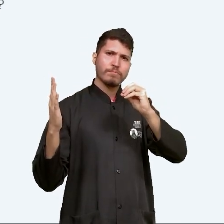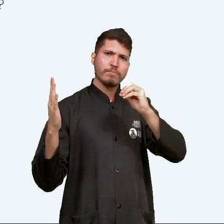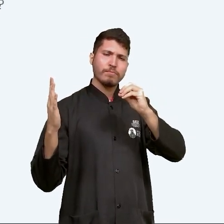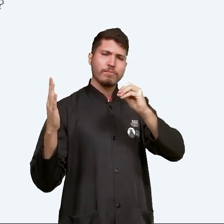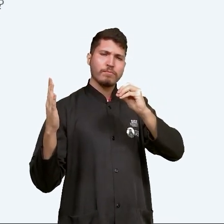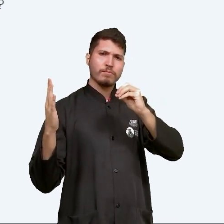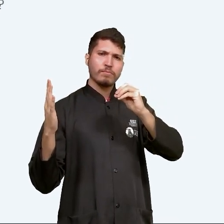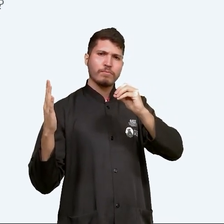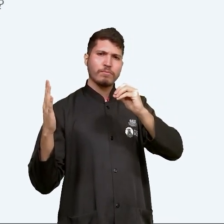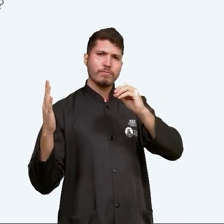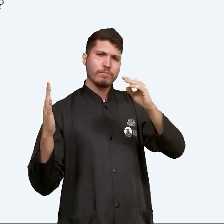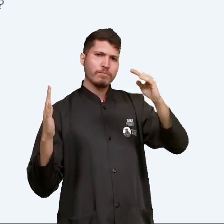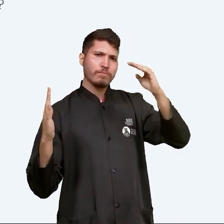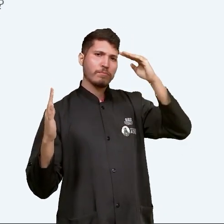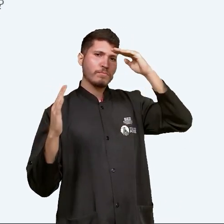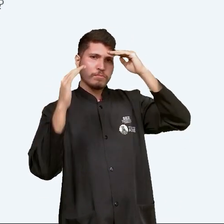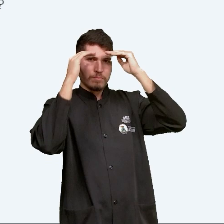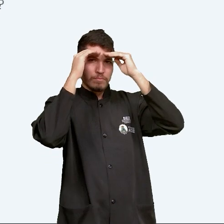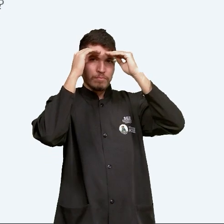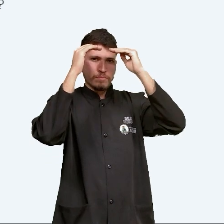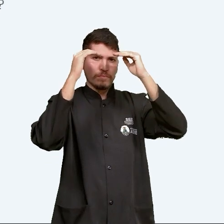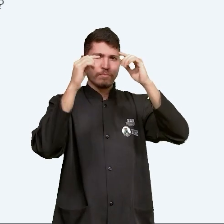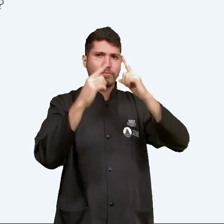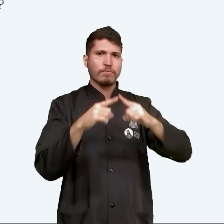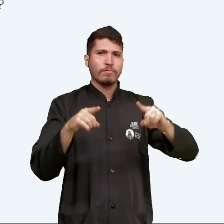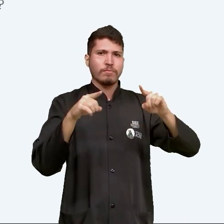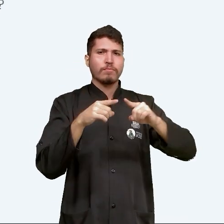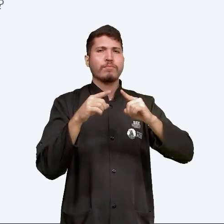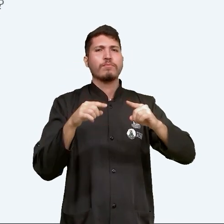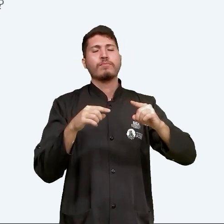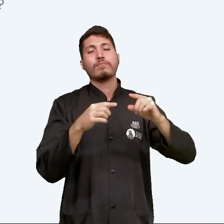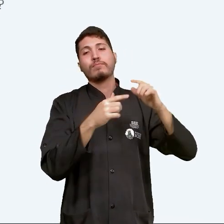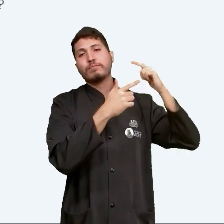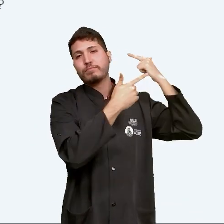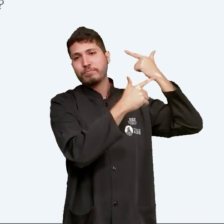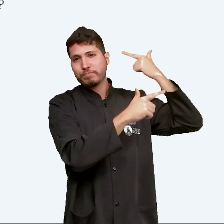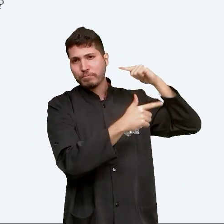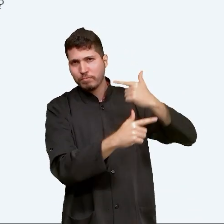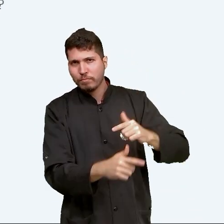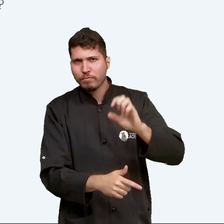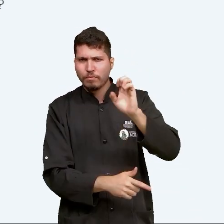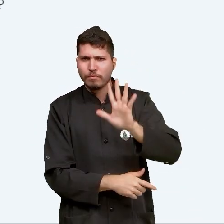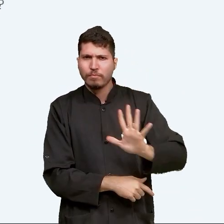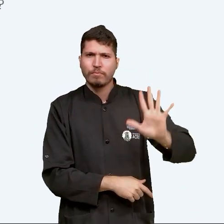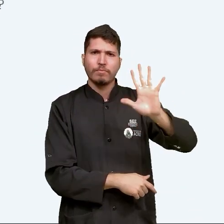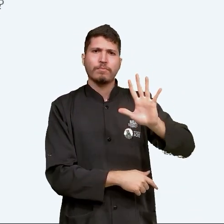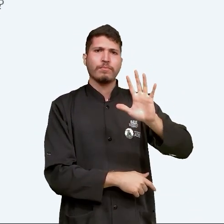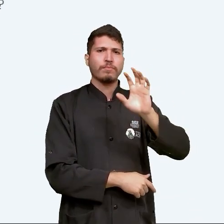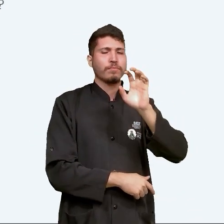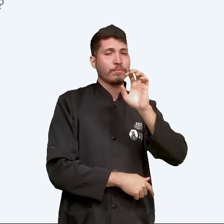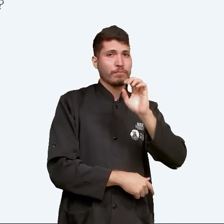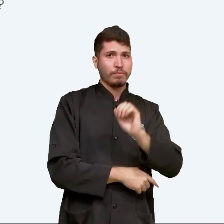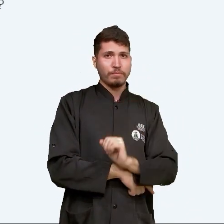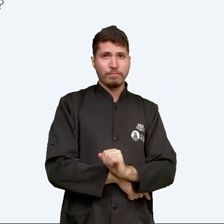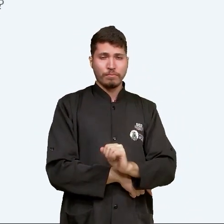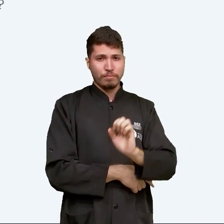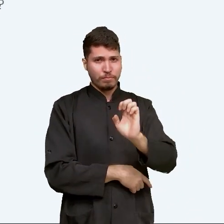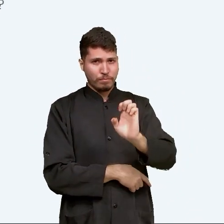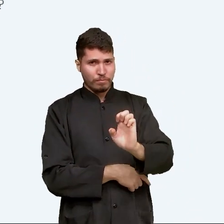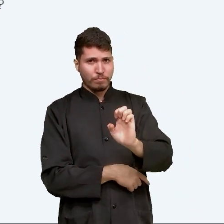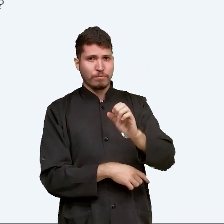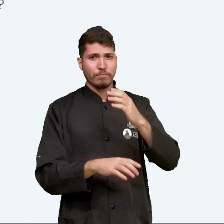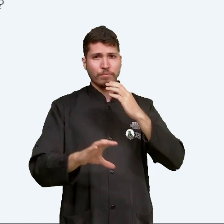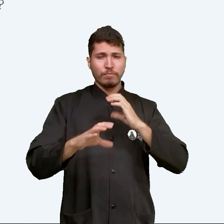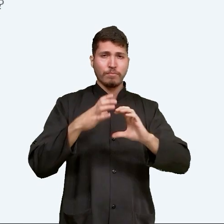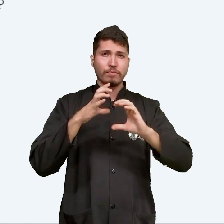para fechar, letra E, canto gregoriano usado em cerimônias religiosas. Nós estamos falando,